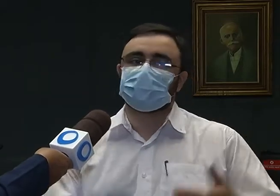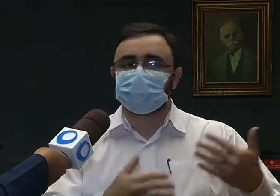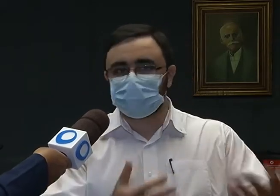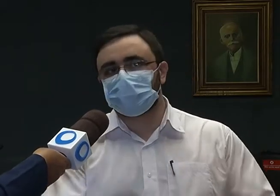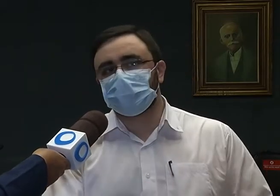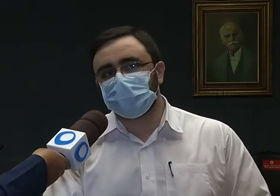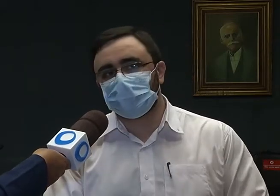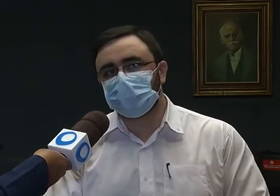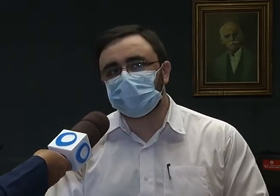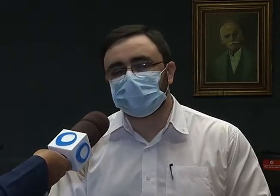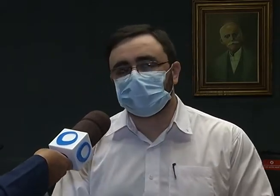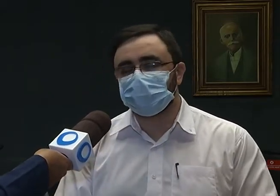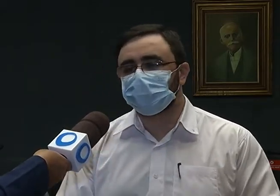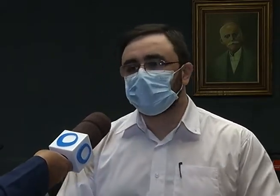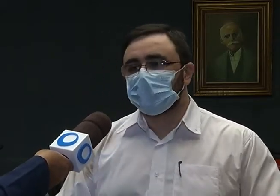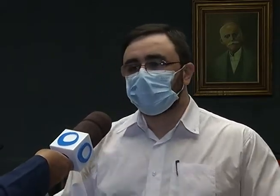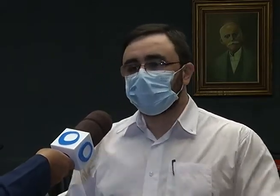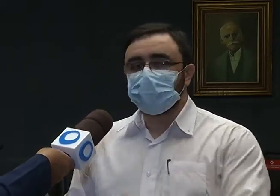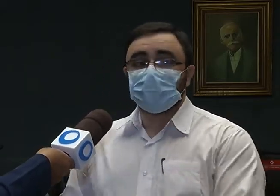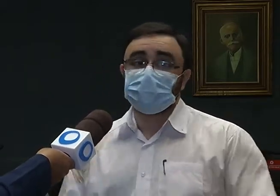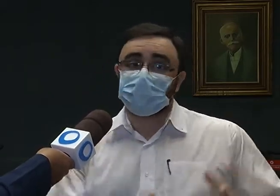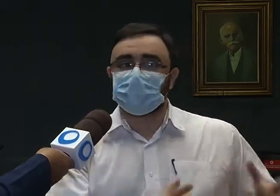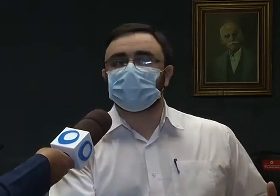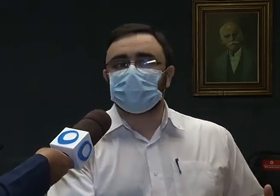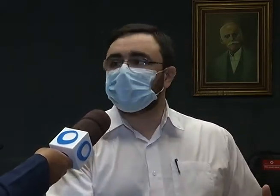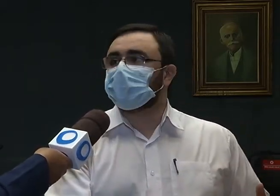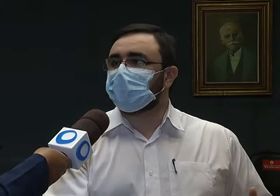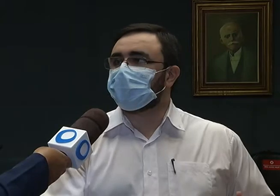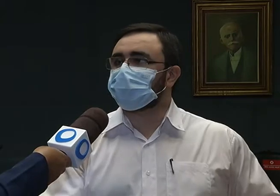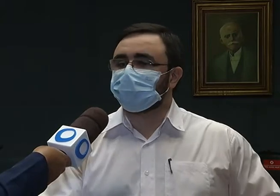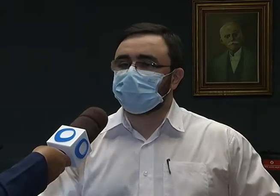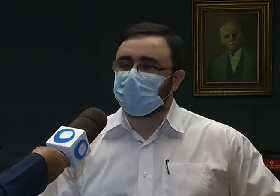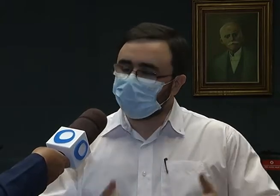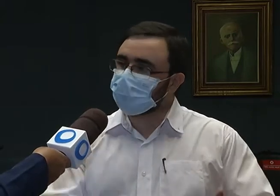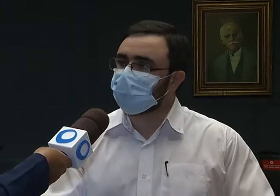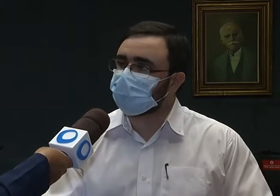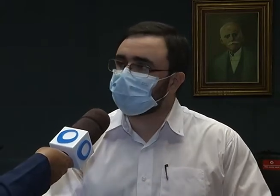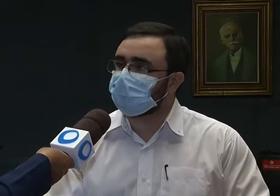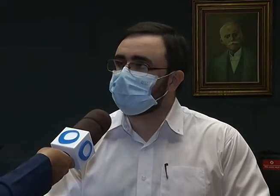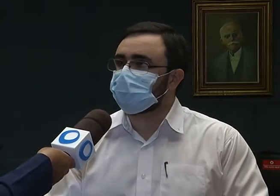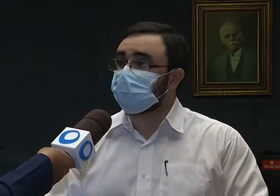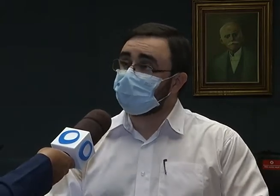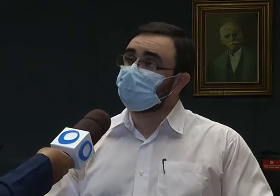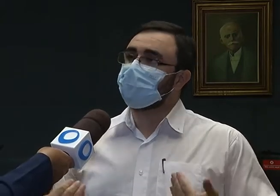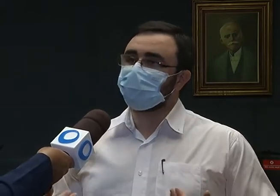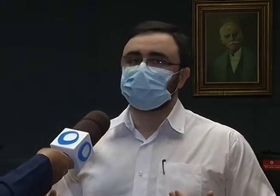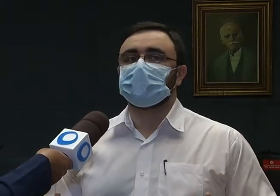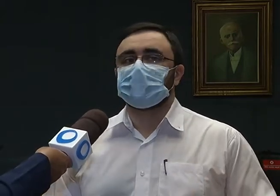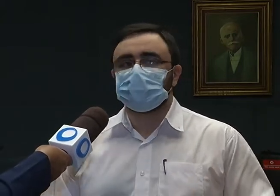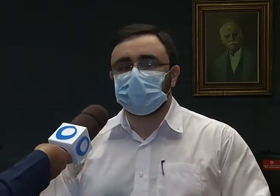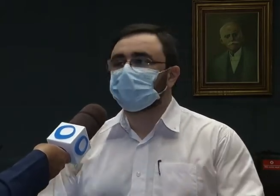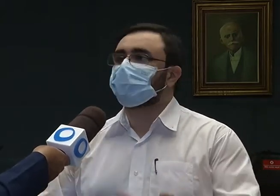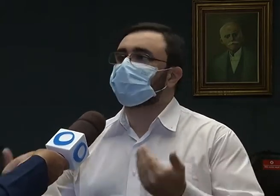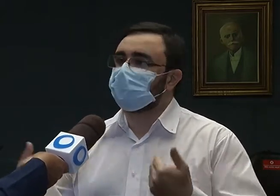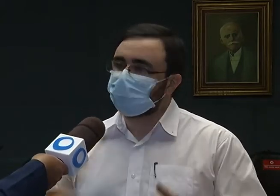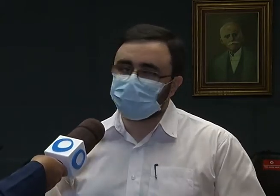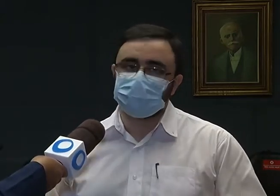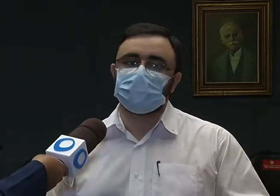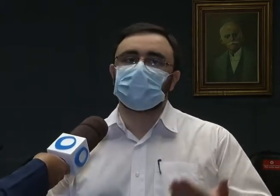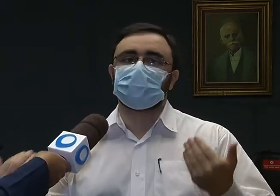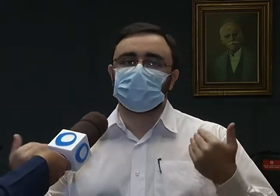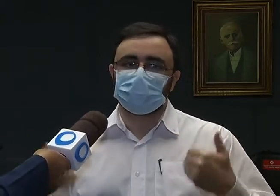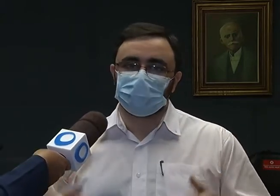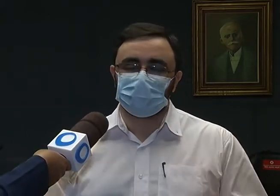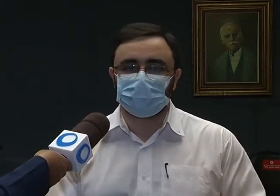muros, para trazer essas pessoas para a sociedade. Quando a gente pede para que elas fiquem em casa, há um prejuízo muito grande disso e um risco de retrocesso